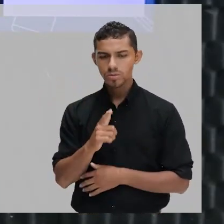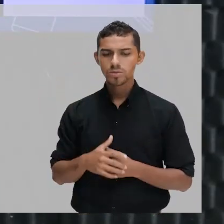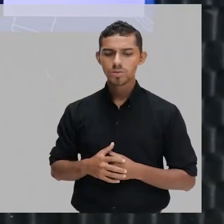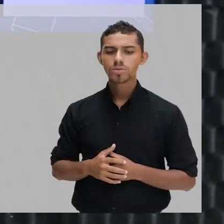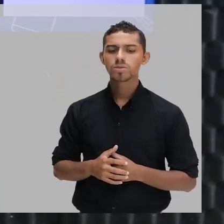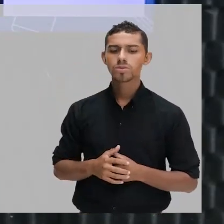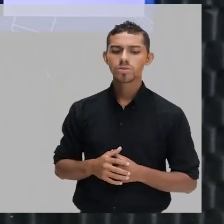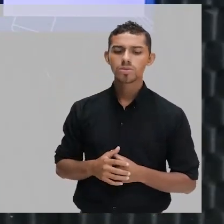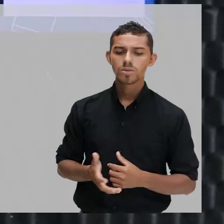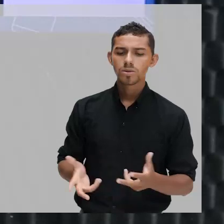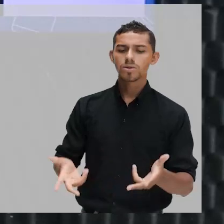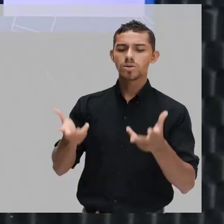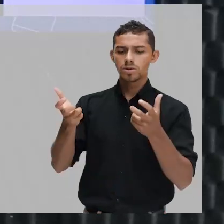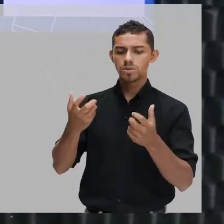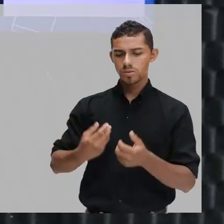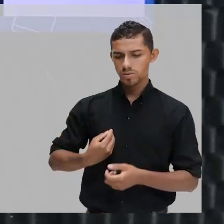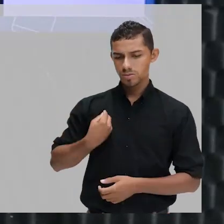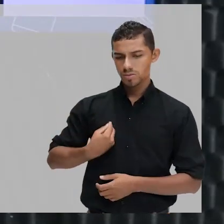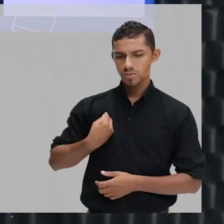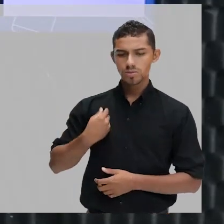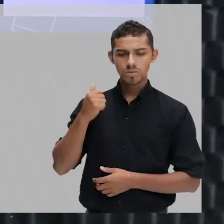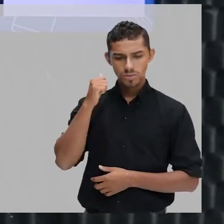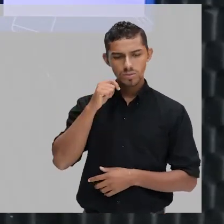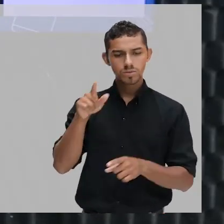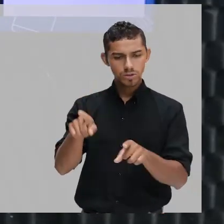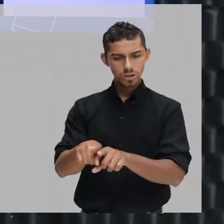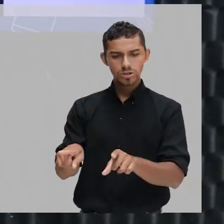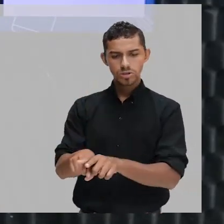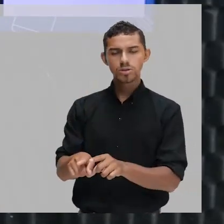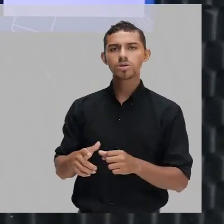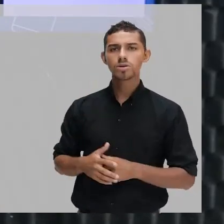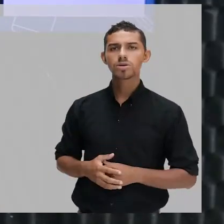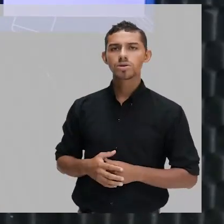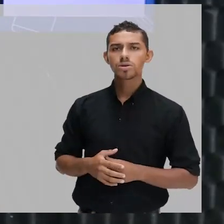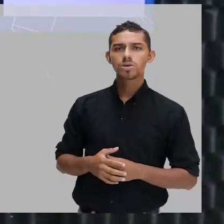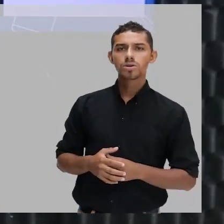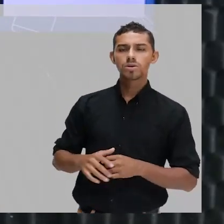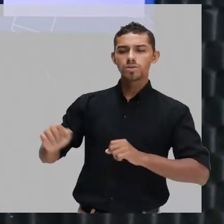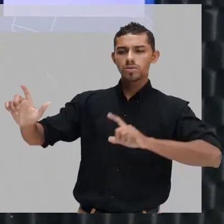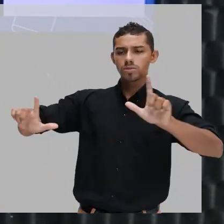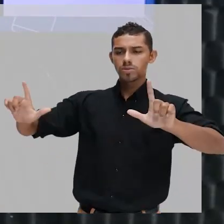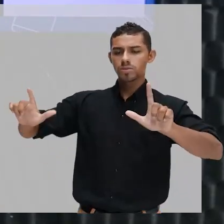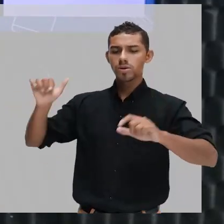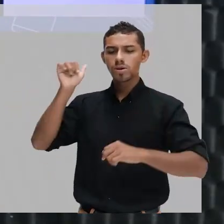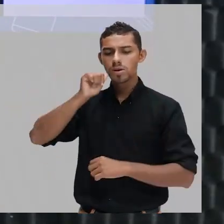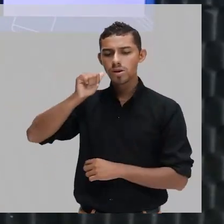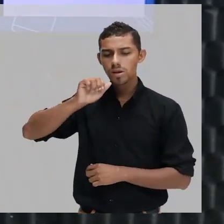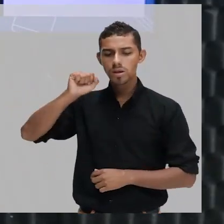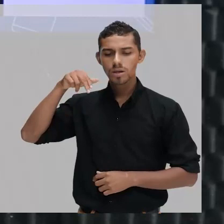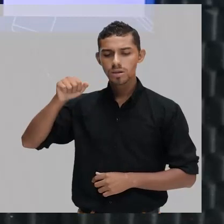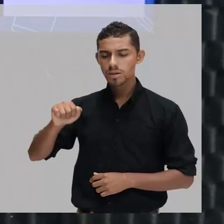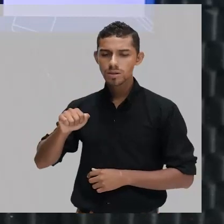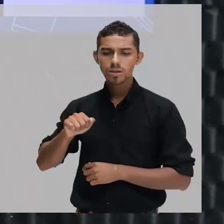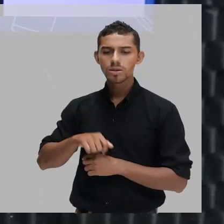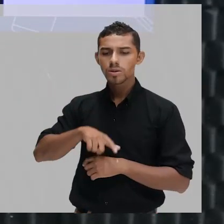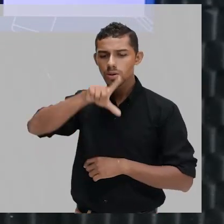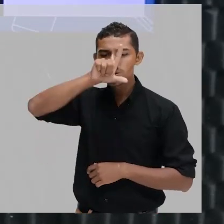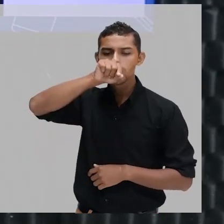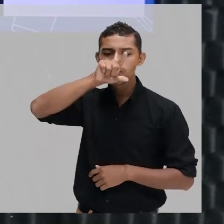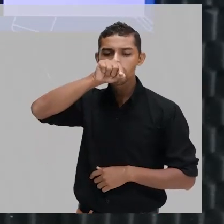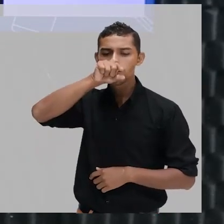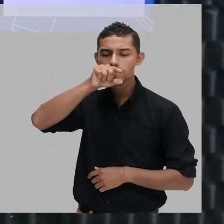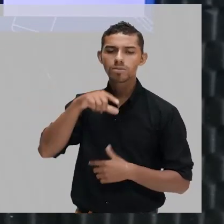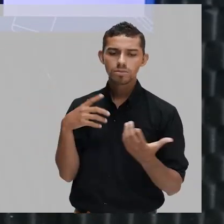né? A gente tinha, por exemplo, o programa da Ana Maria Braga, que passa de todas as manhãs, um personagem que era uma figura